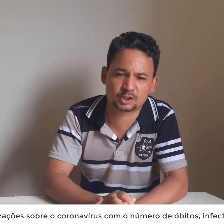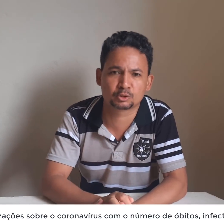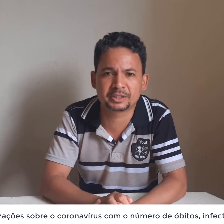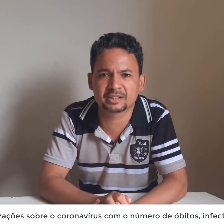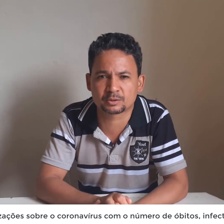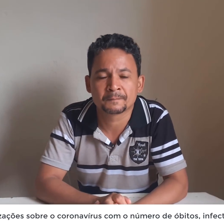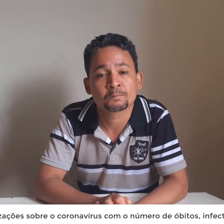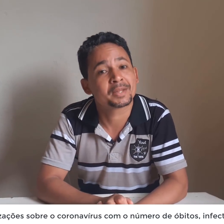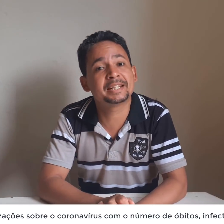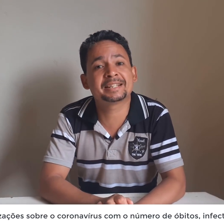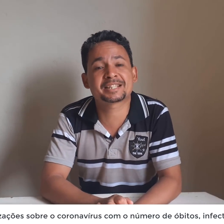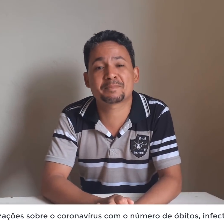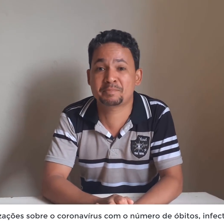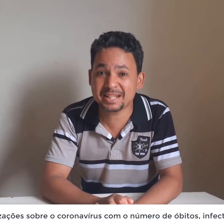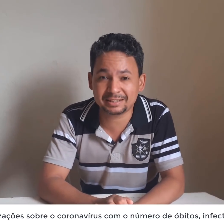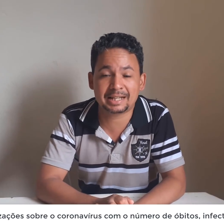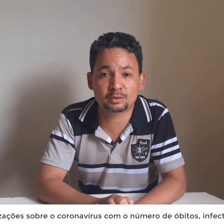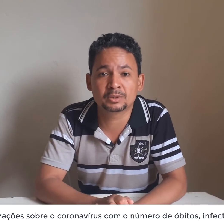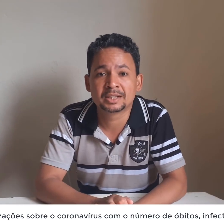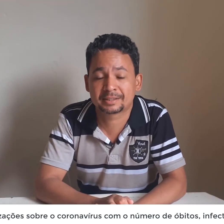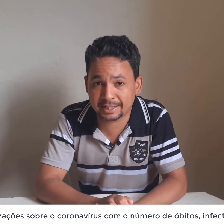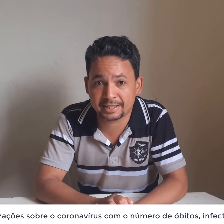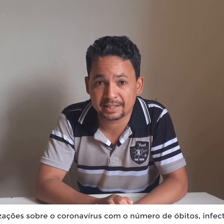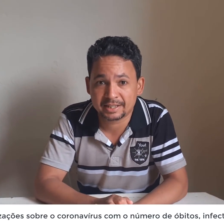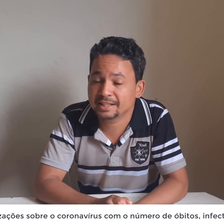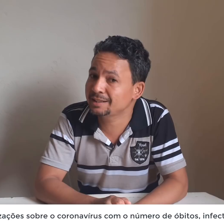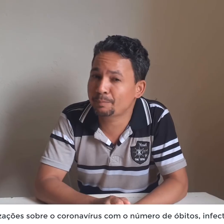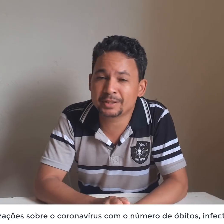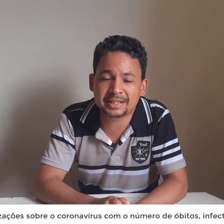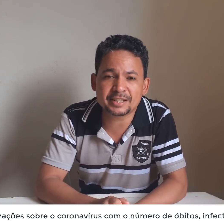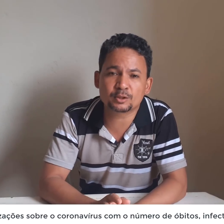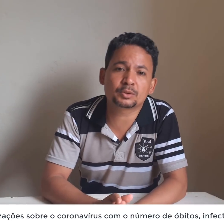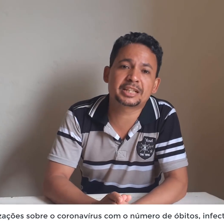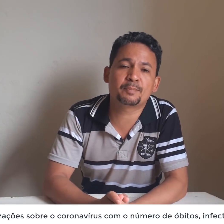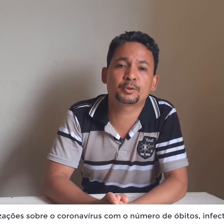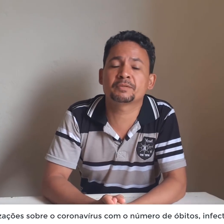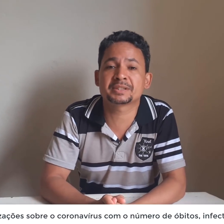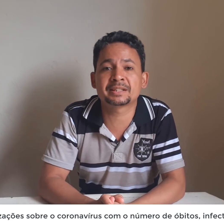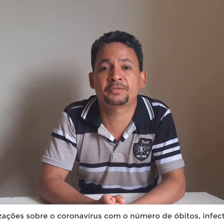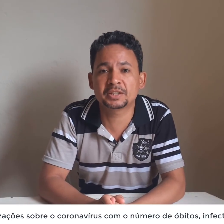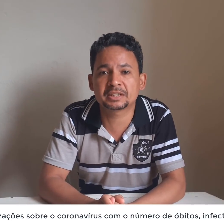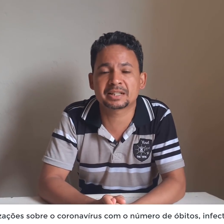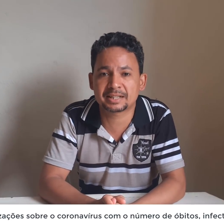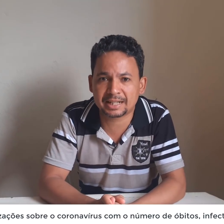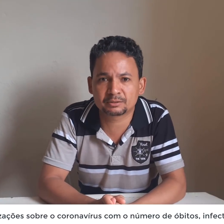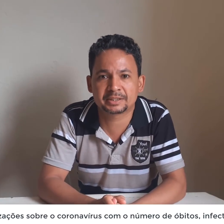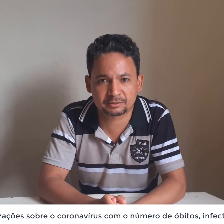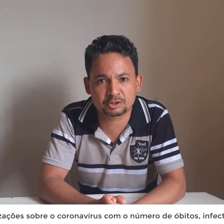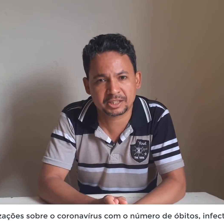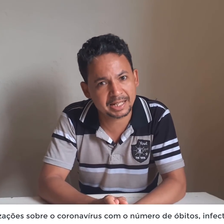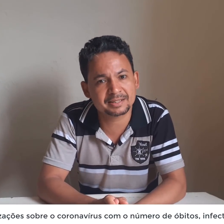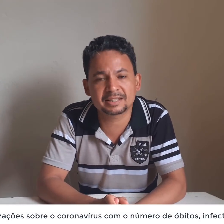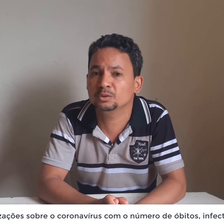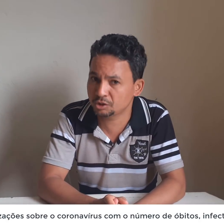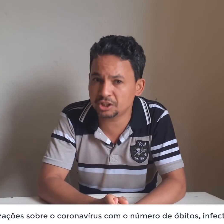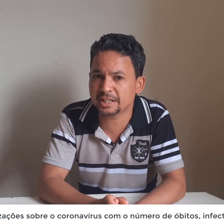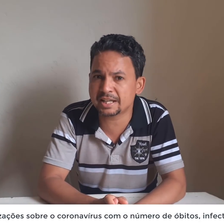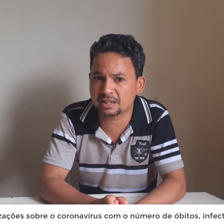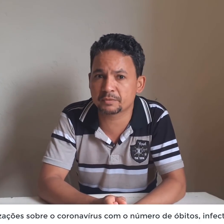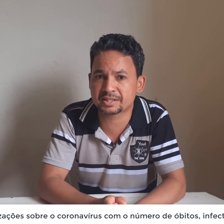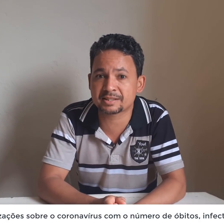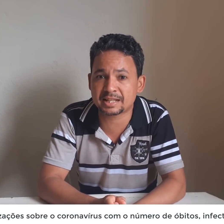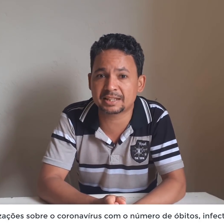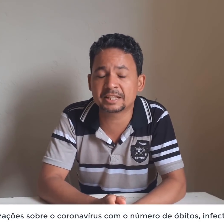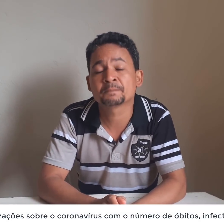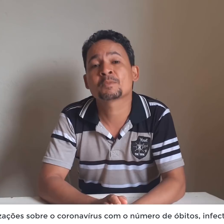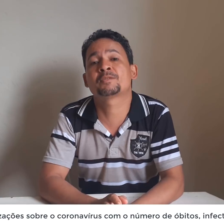representante do Ministro, ele deixa bem claro que independente do tempo que você fique trancado dentro de casa, no dia